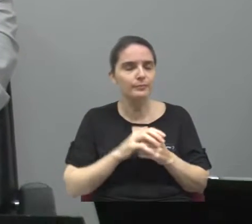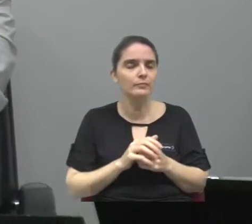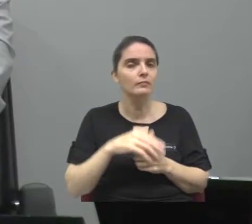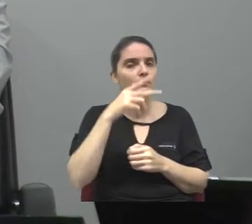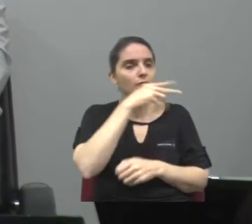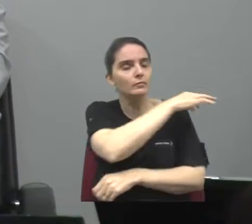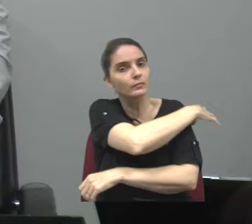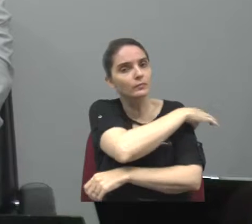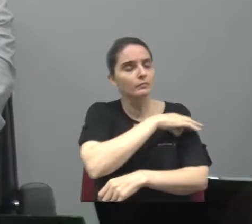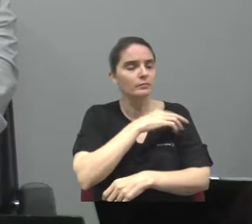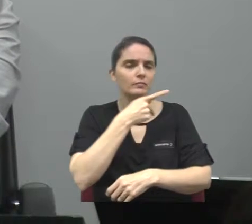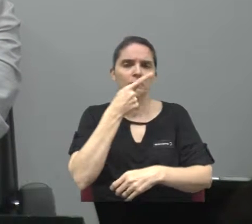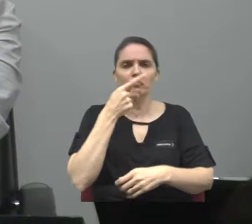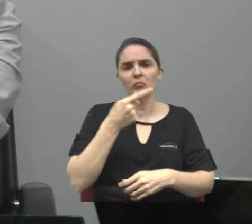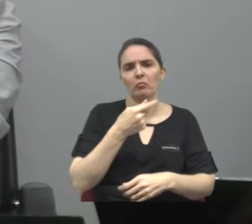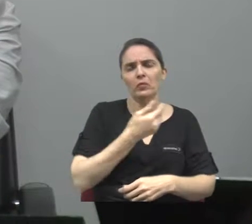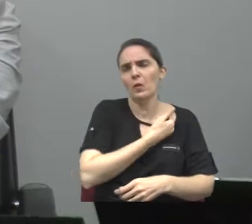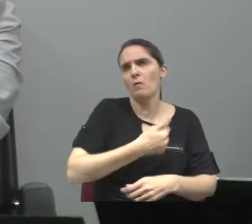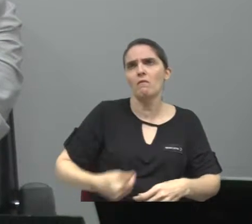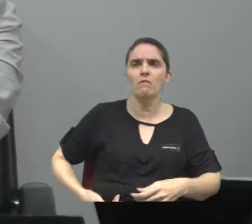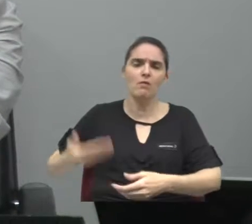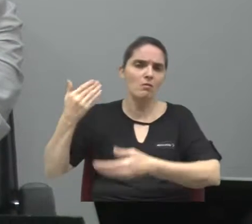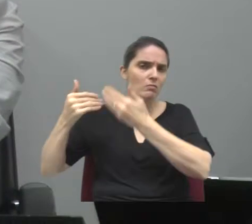governos anteriores,